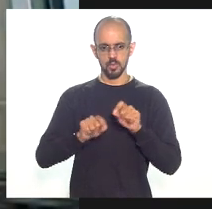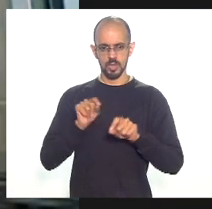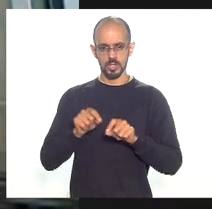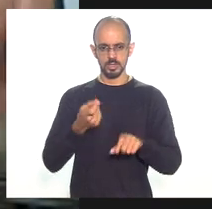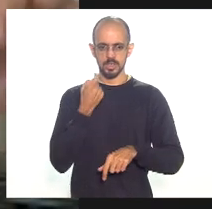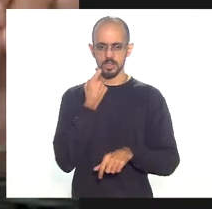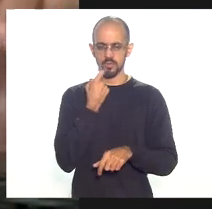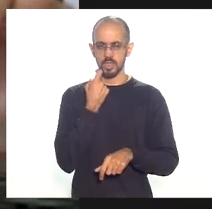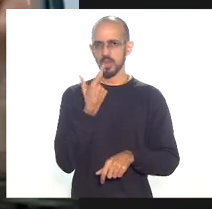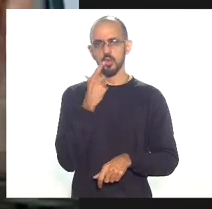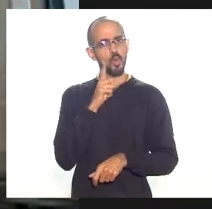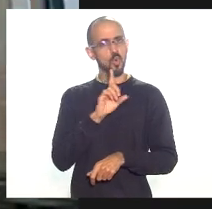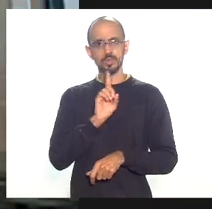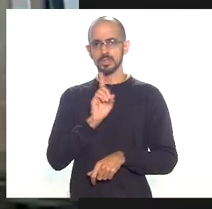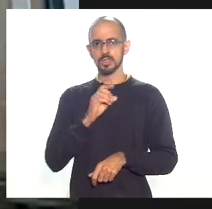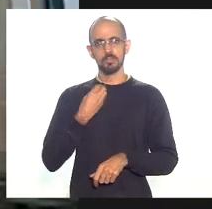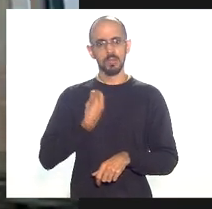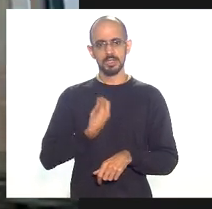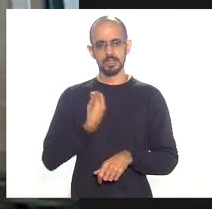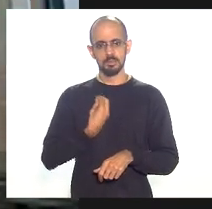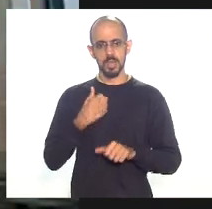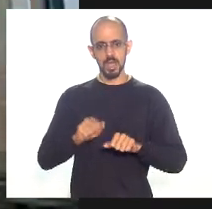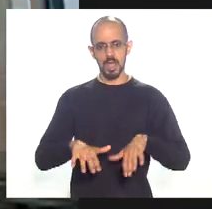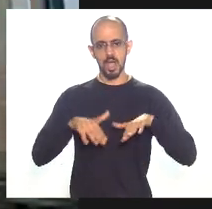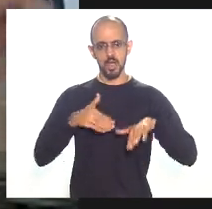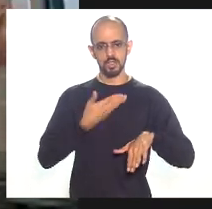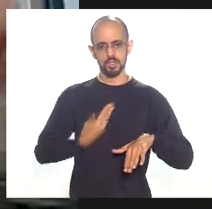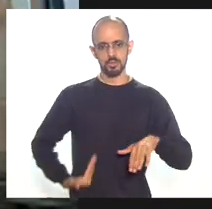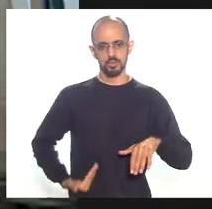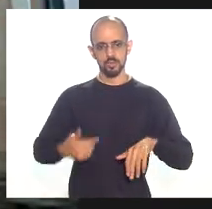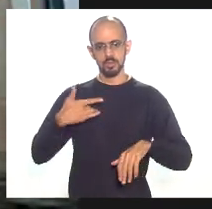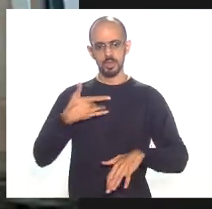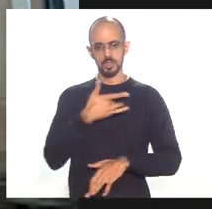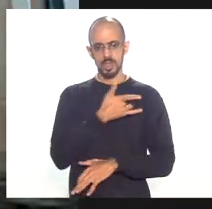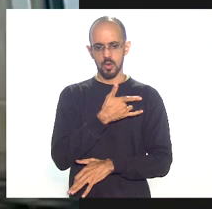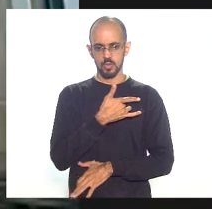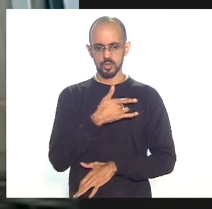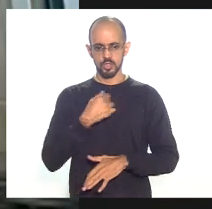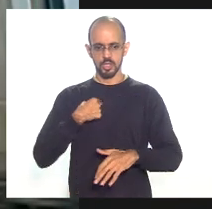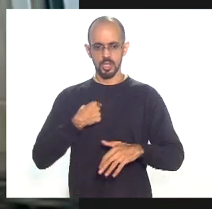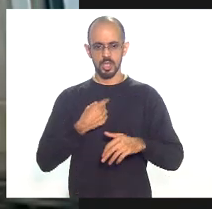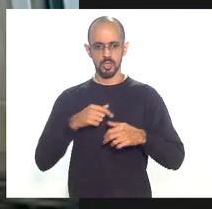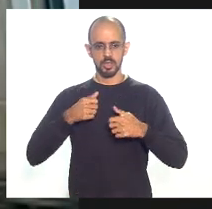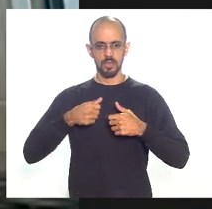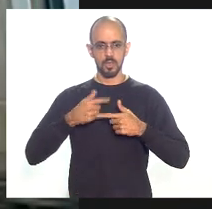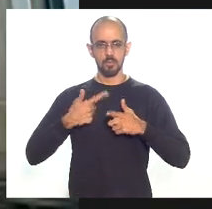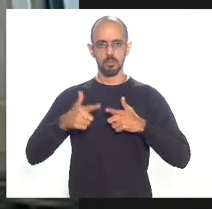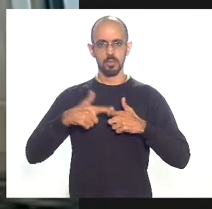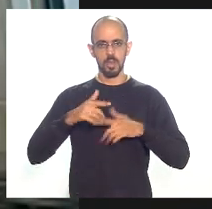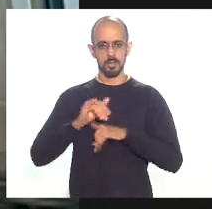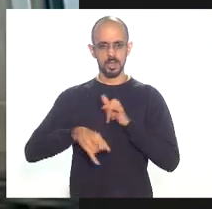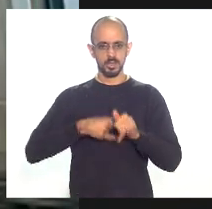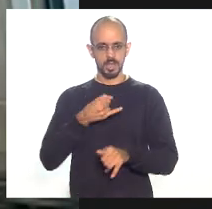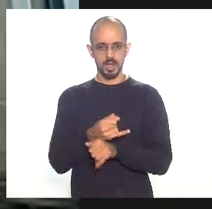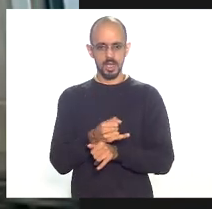consegui participar da audiência pública para tratar da questão da saúde eu estava sem sinal ficou muito difícil e depois eu gostei